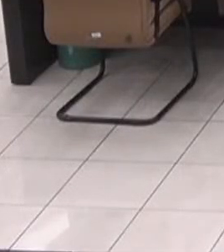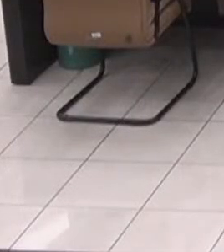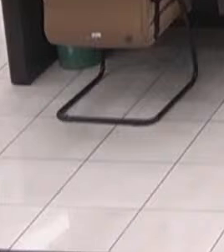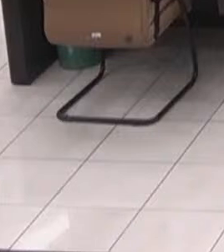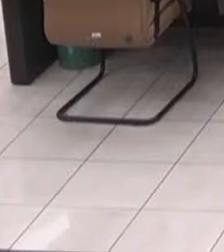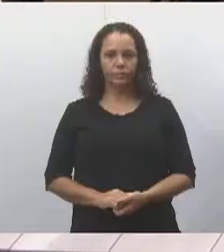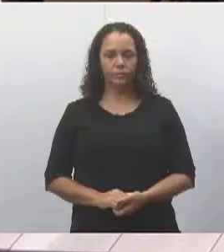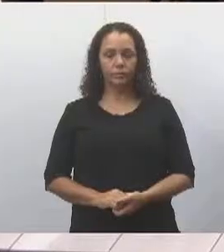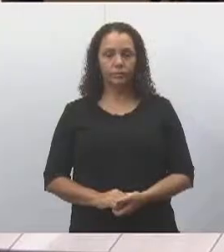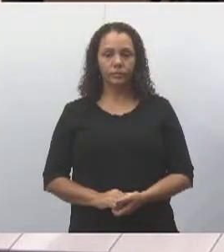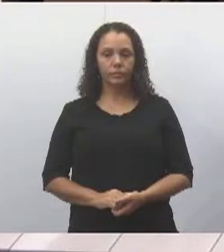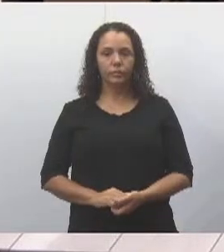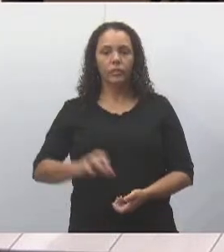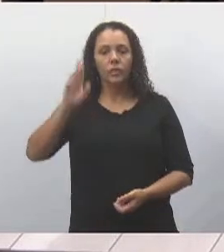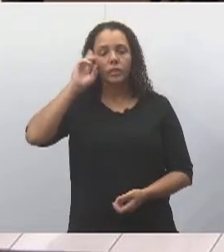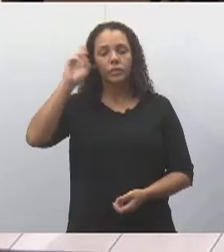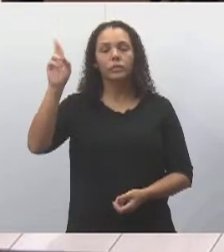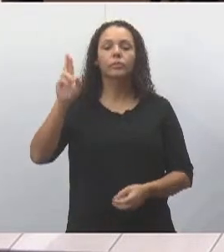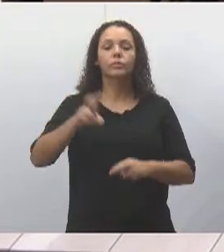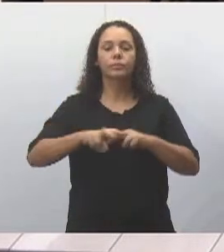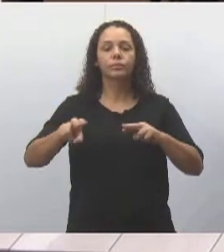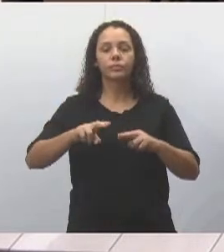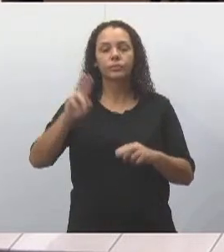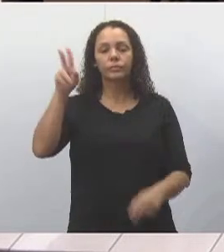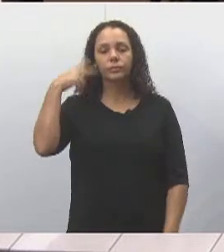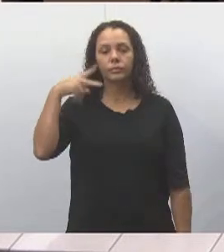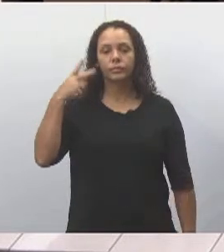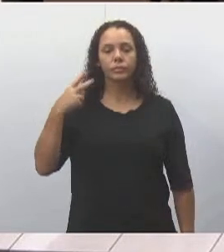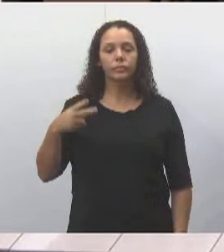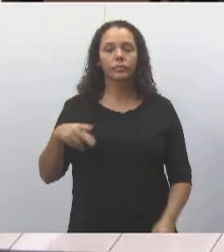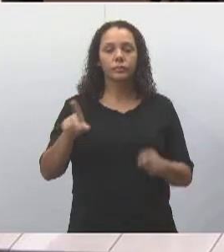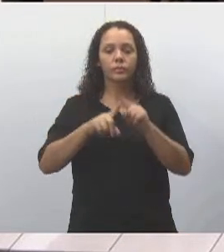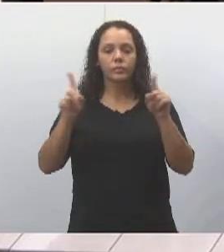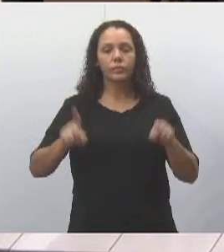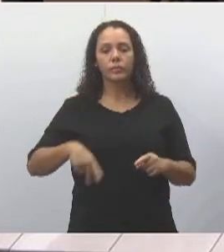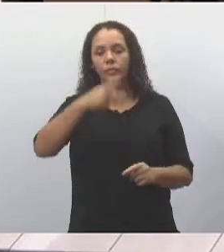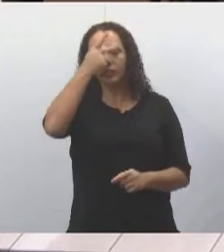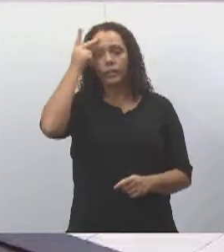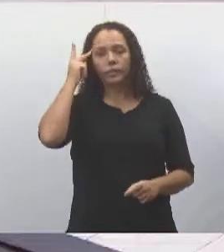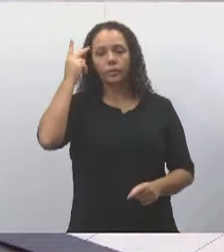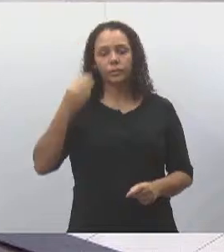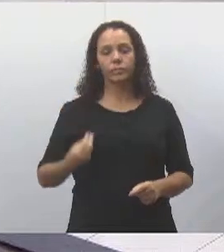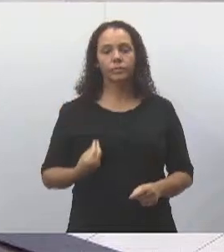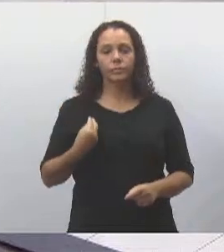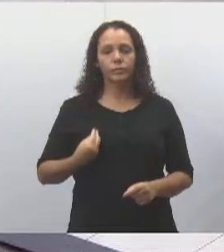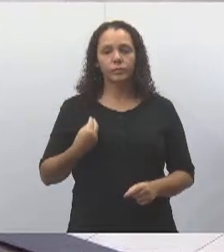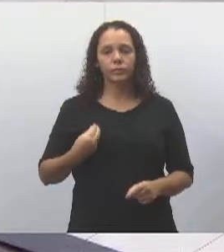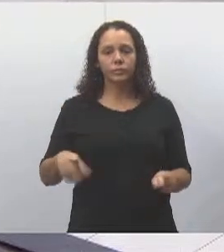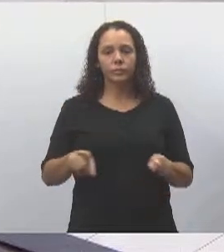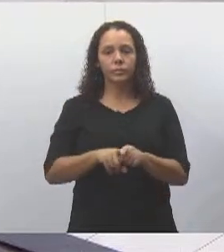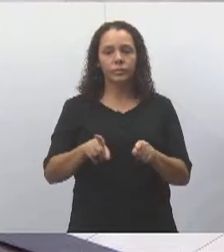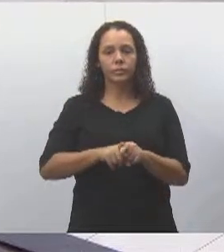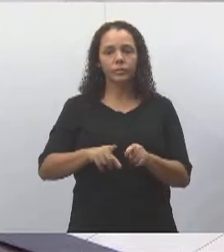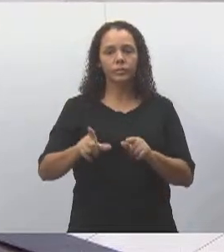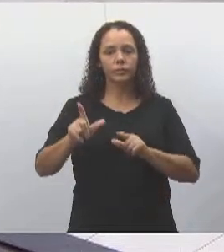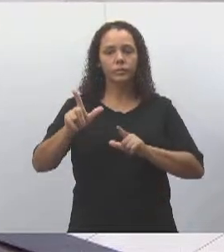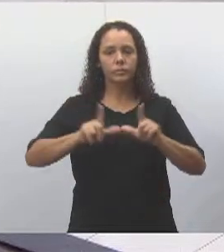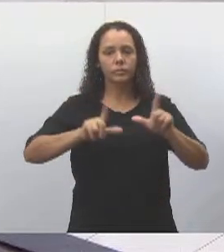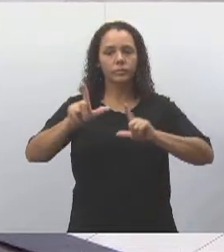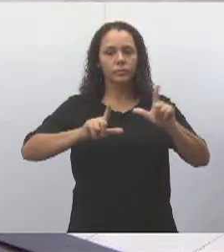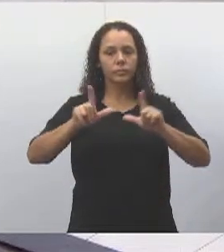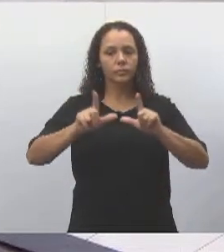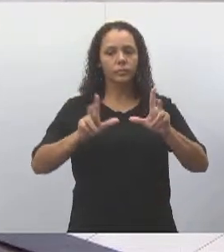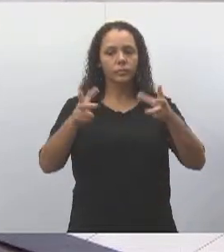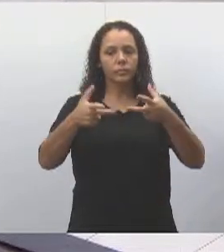Senhores membros da mesa, vereadores, servidores, público presente, senhores telespectadores da TV